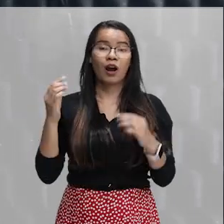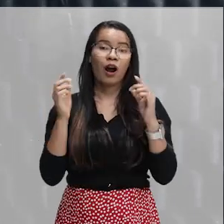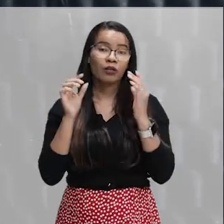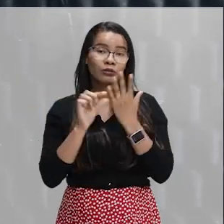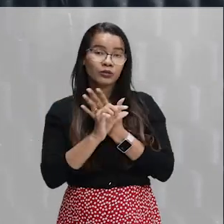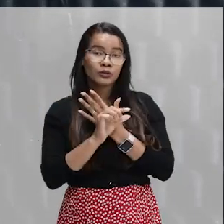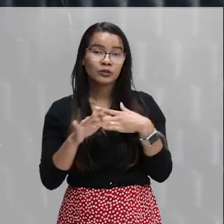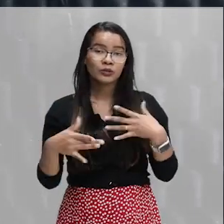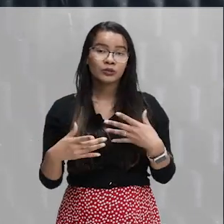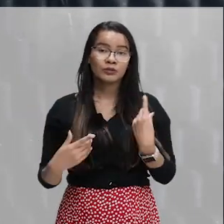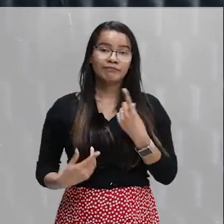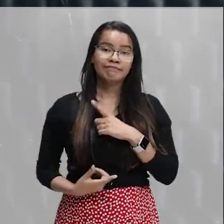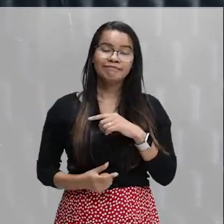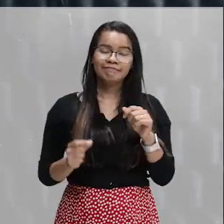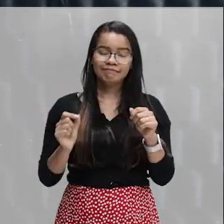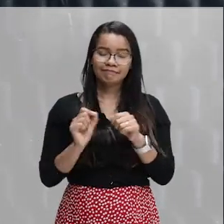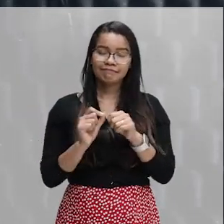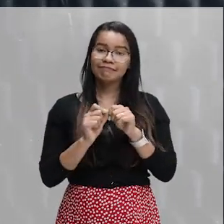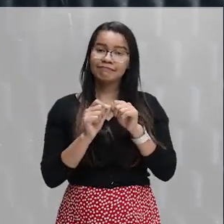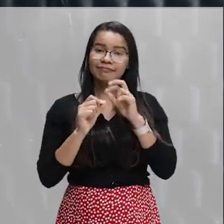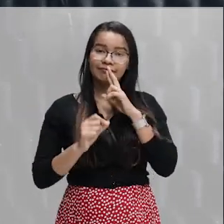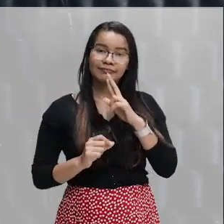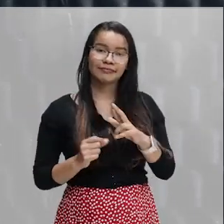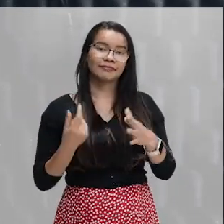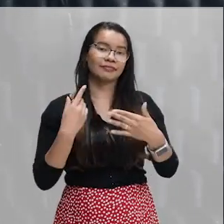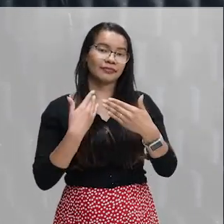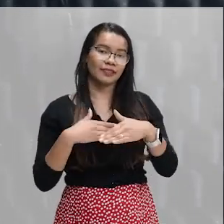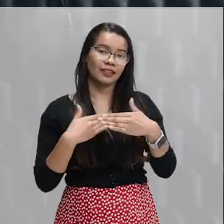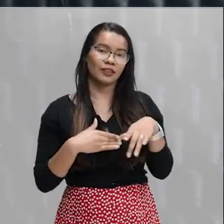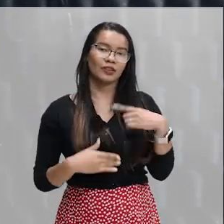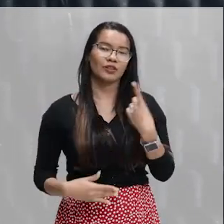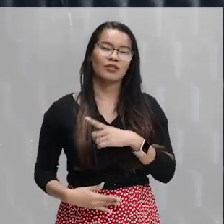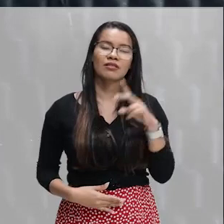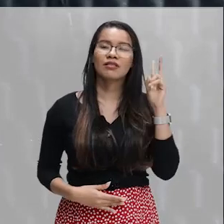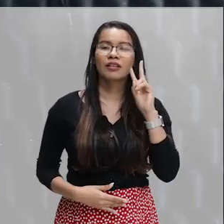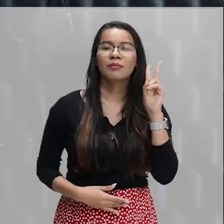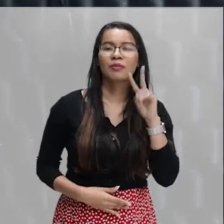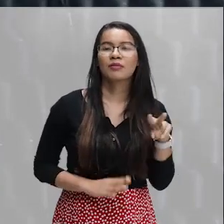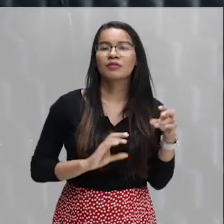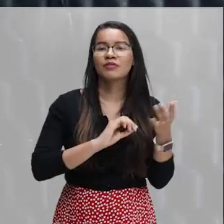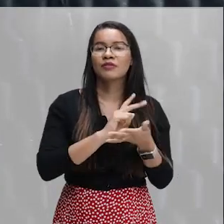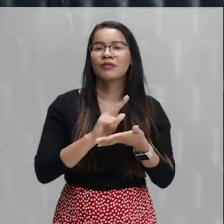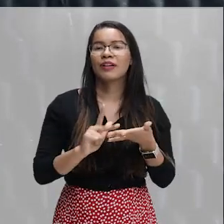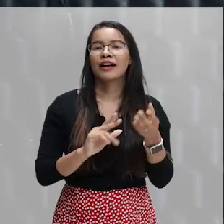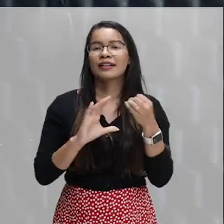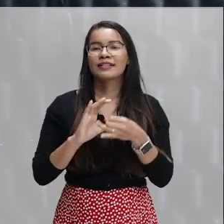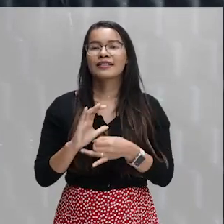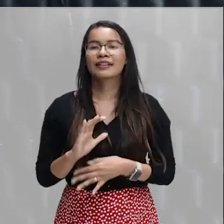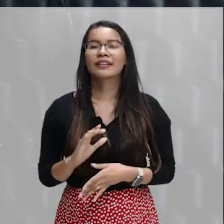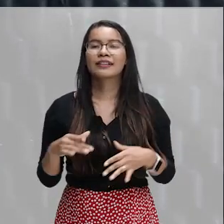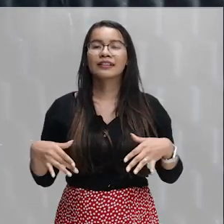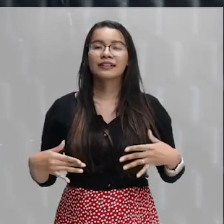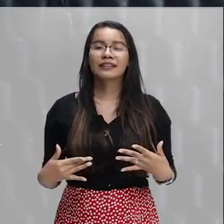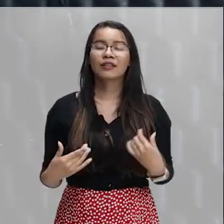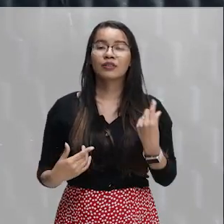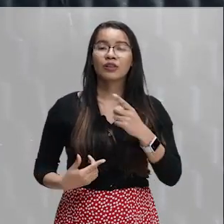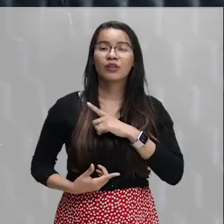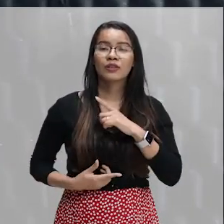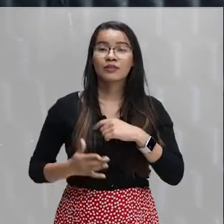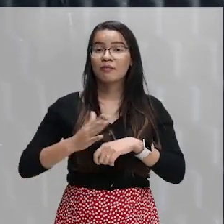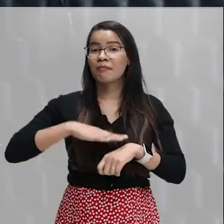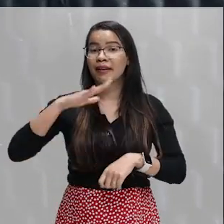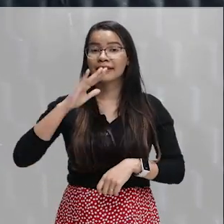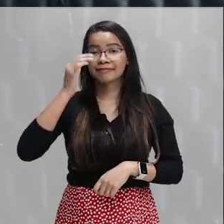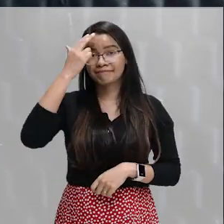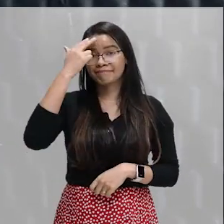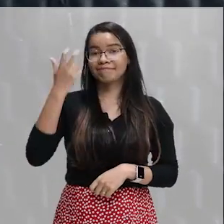exercitamos aqui a aula, nós vamos relembrando as características e nos tornando mais